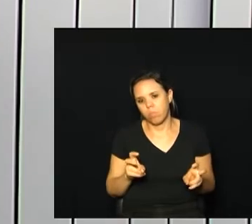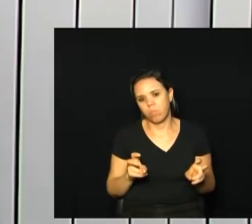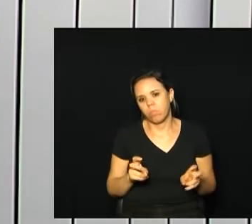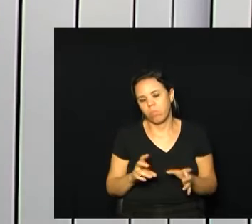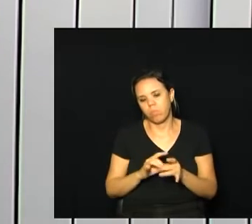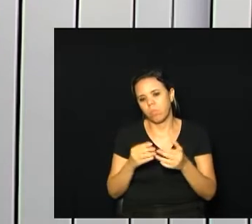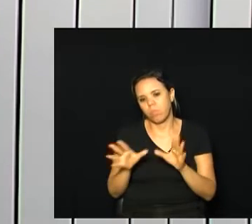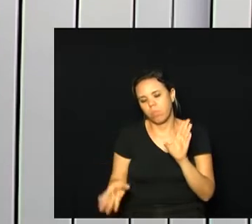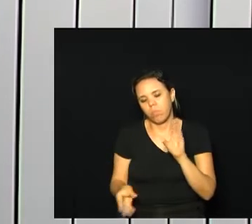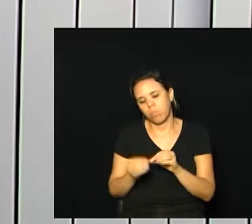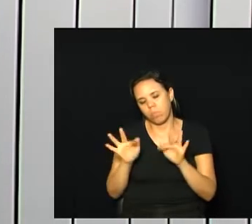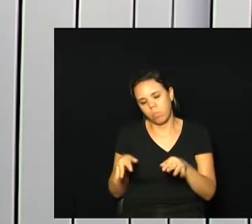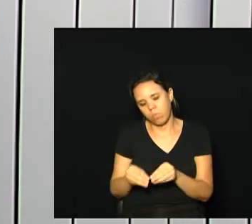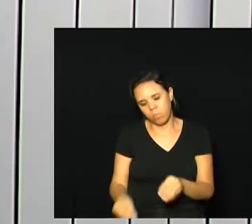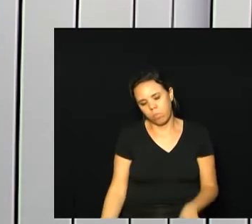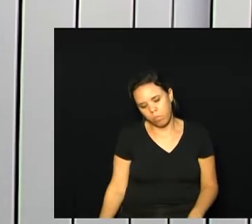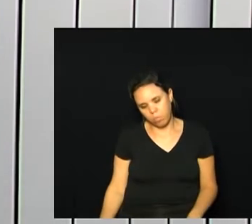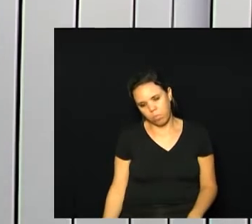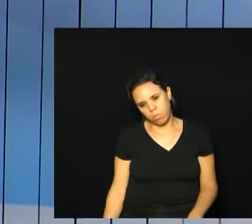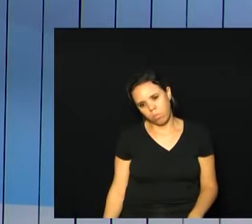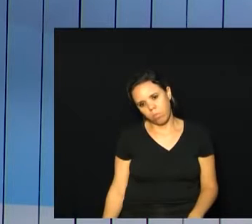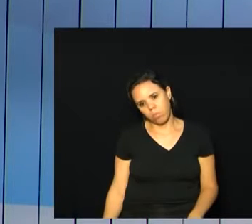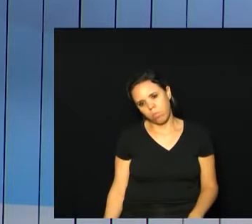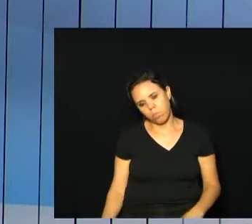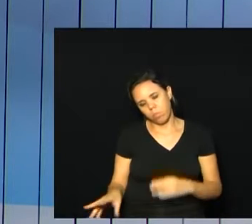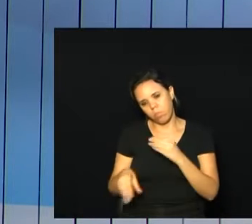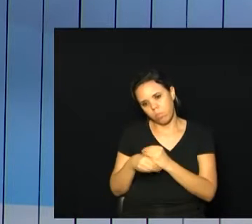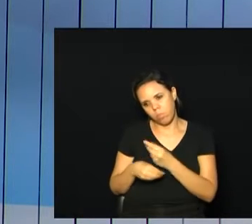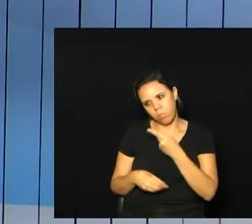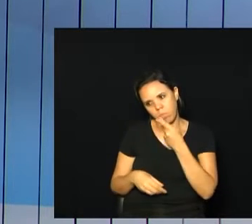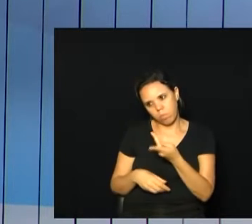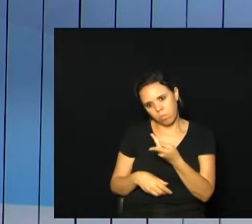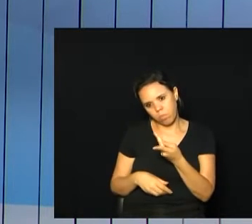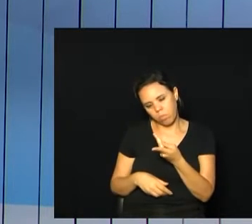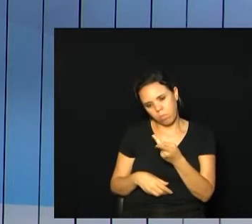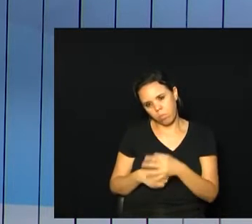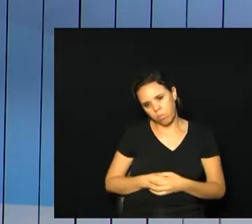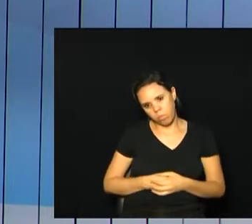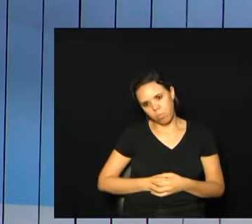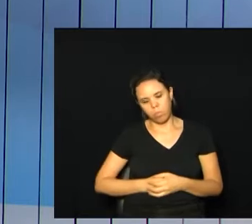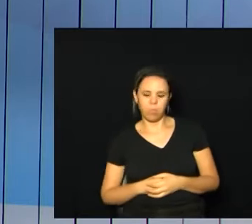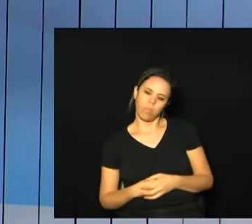fica aberto aí para suas considerações finais, algo a mais que você queira dizer sobre este assunto.